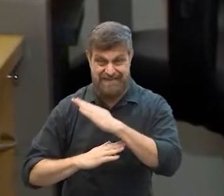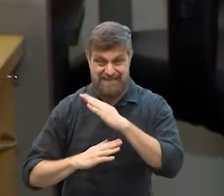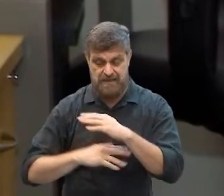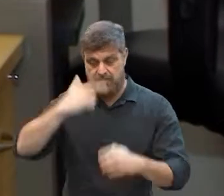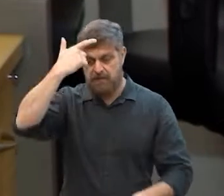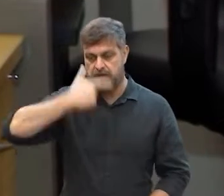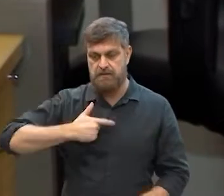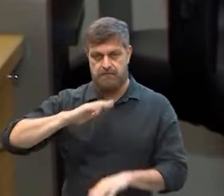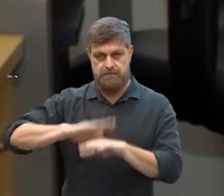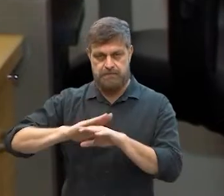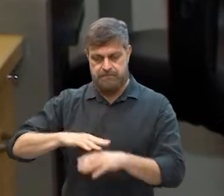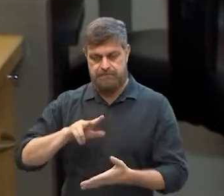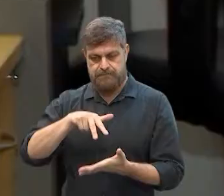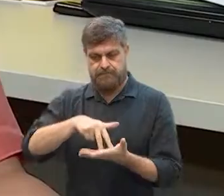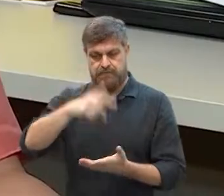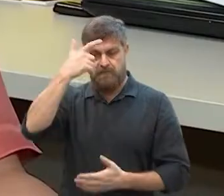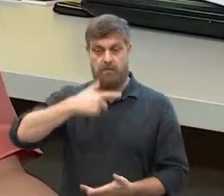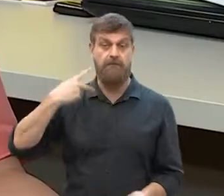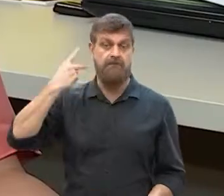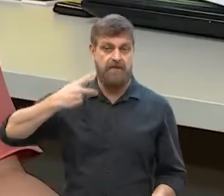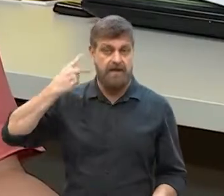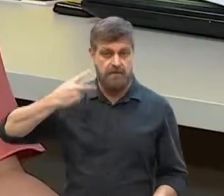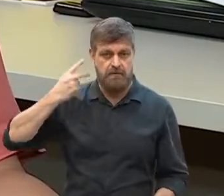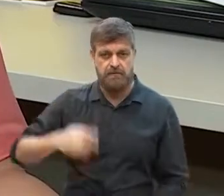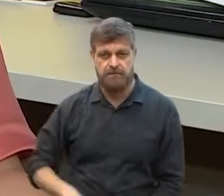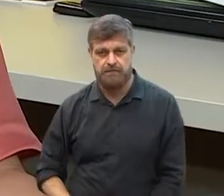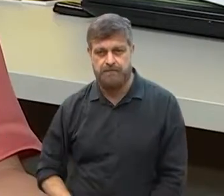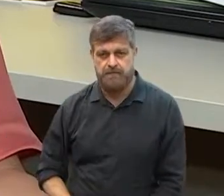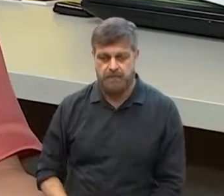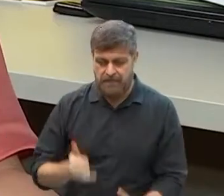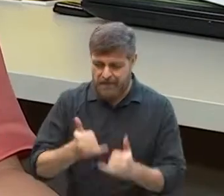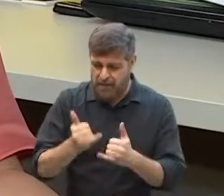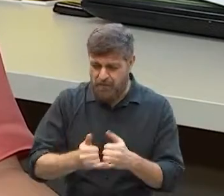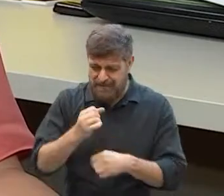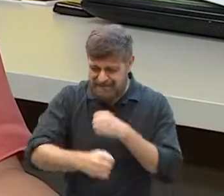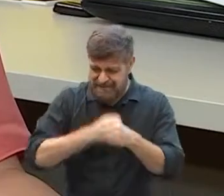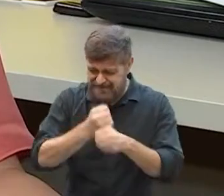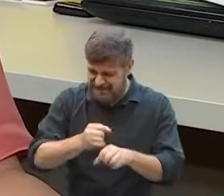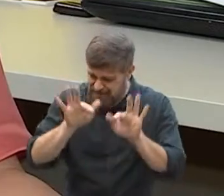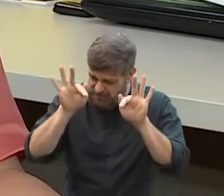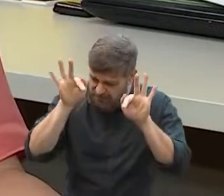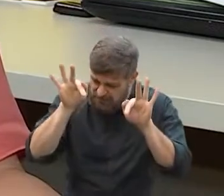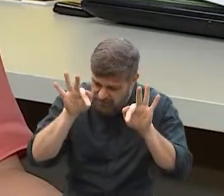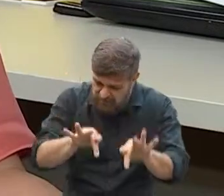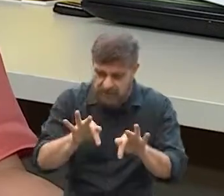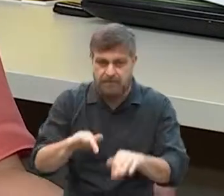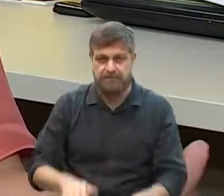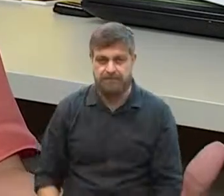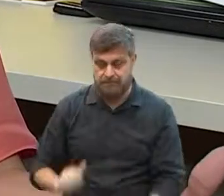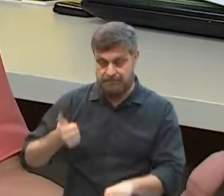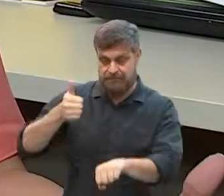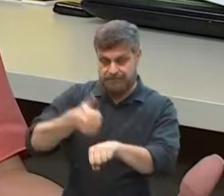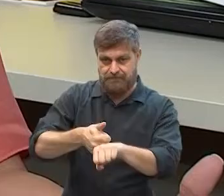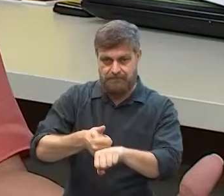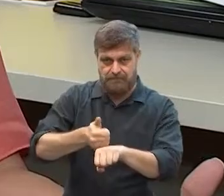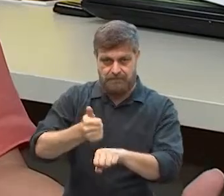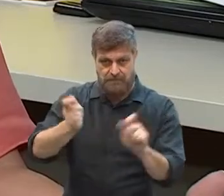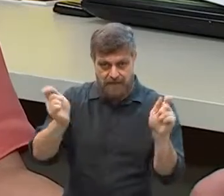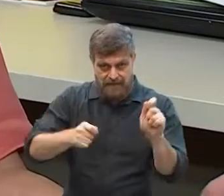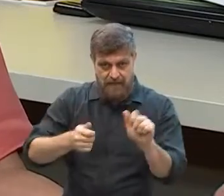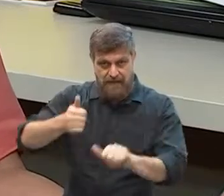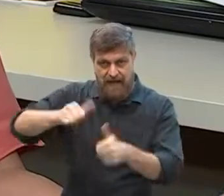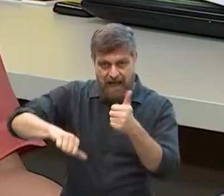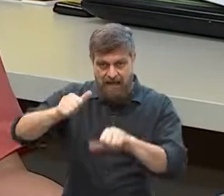Legislativa de Campinas como vereador. Vereador, reta final, 2019 já acabando, dá para já fazer um balanço desse